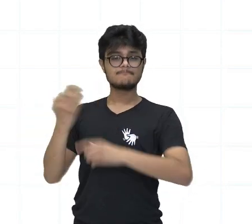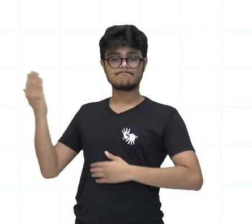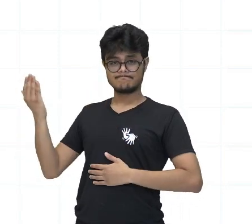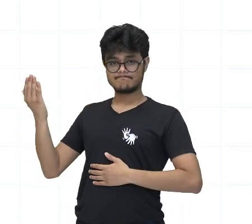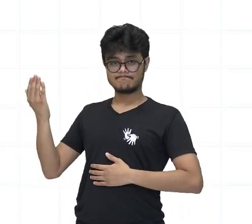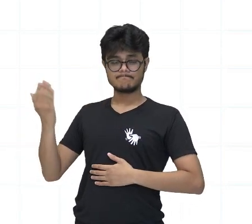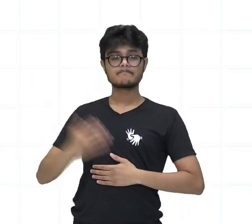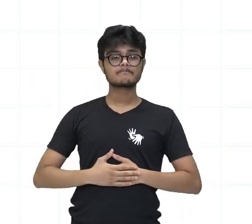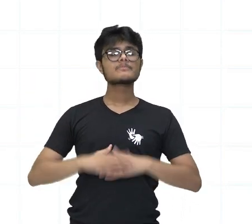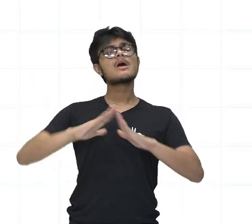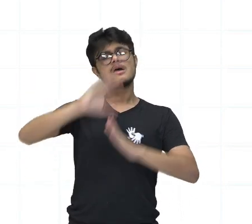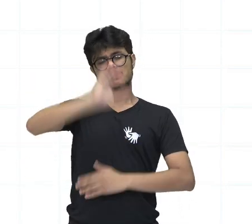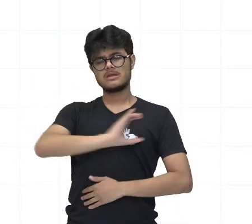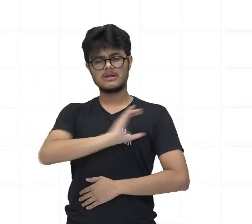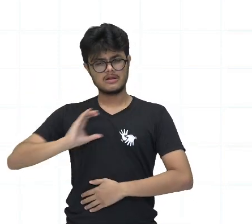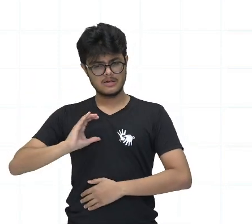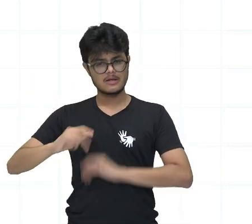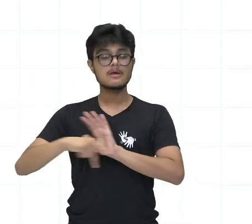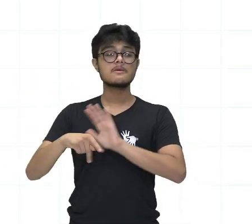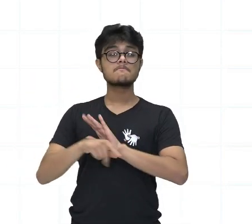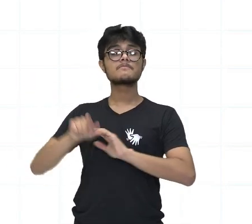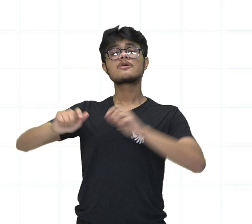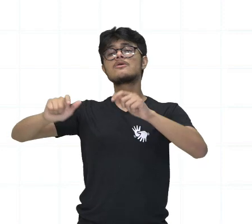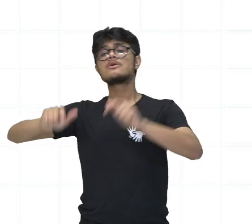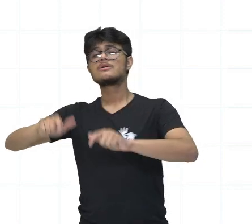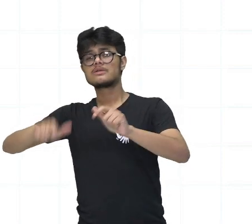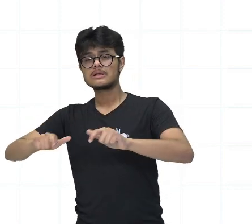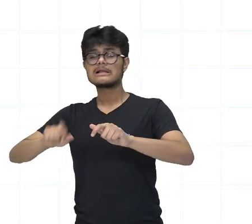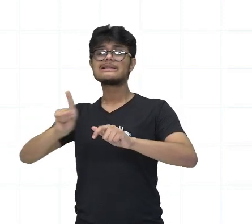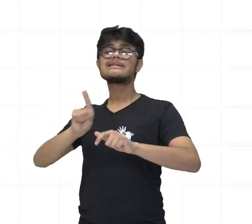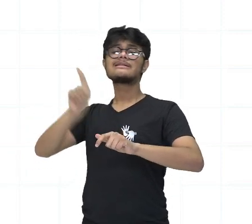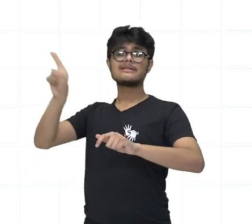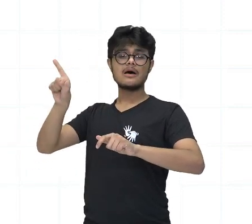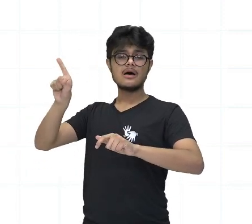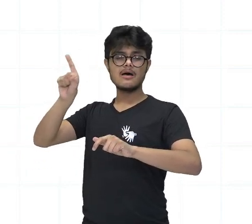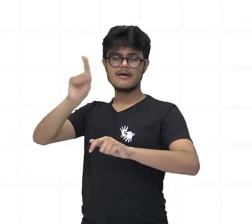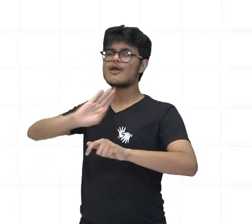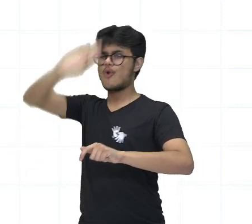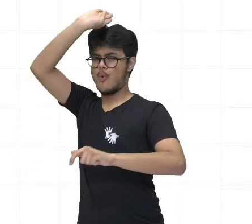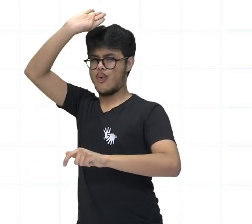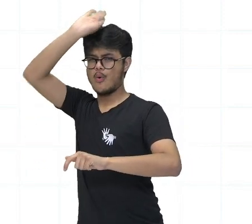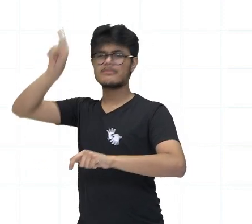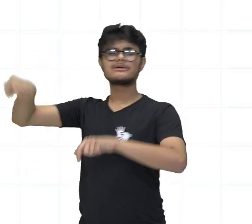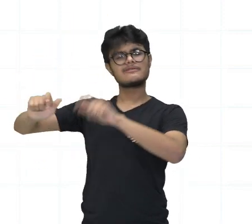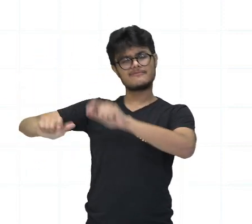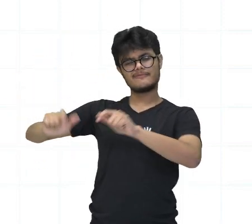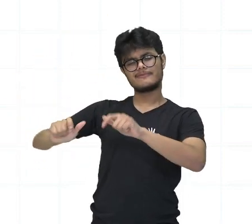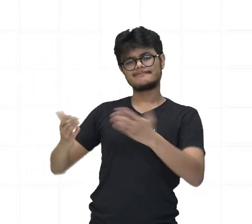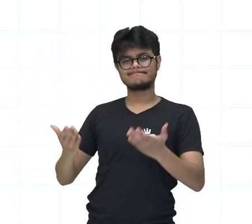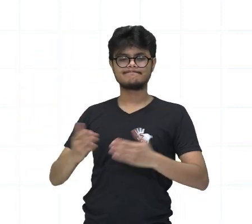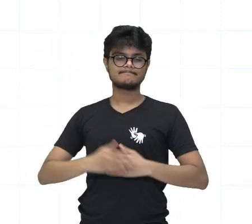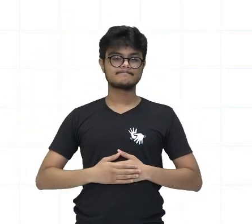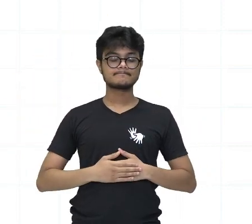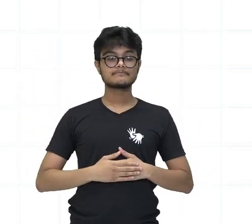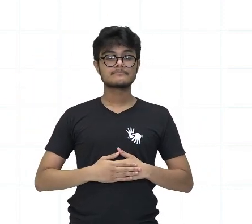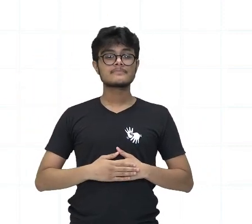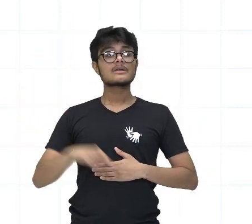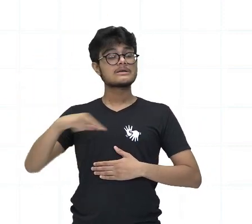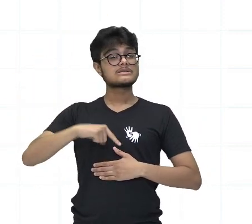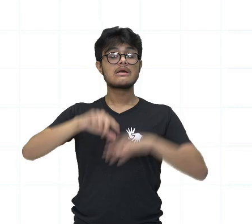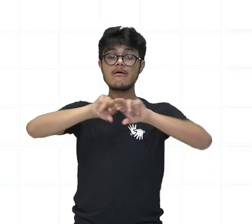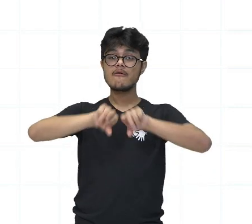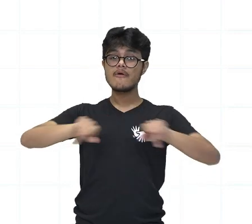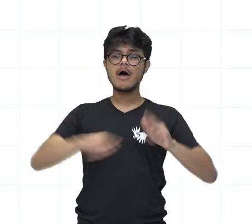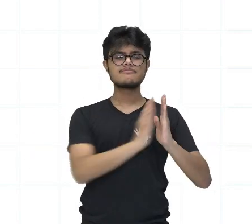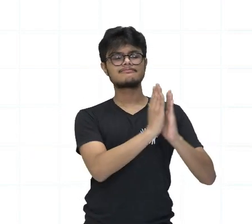que ela está localizada lá na cidade do Vaticano. Aqui nós temos várias passagens